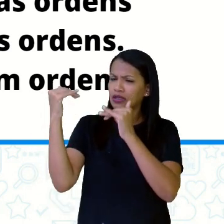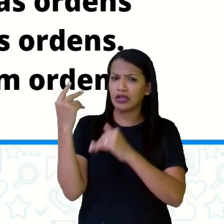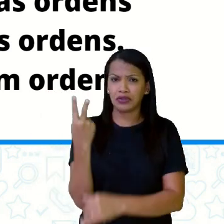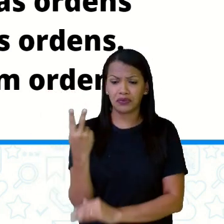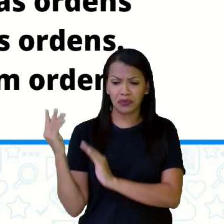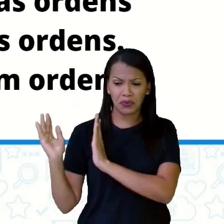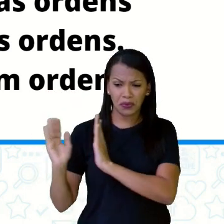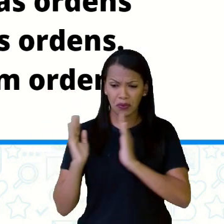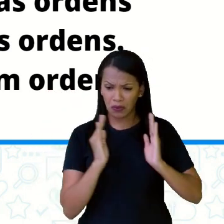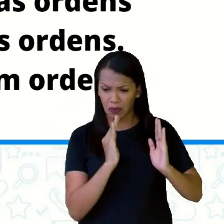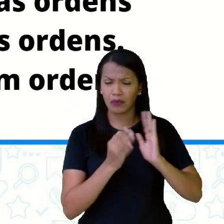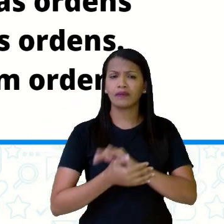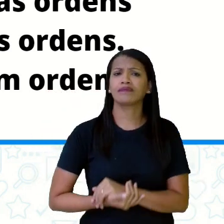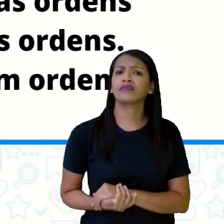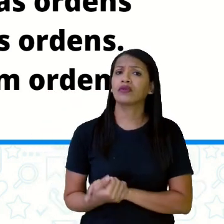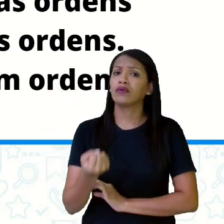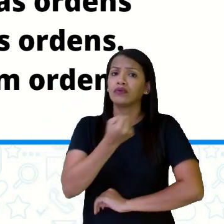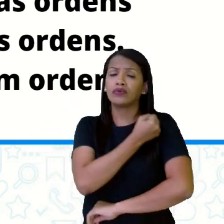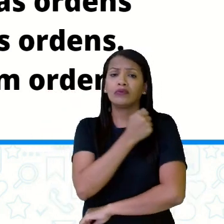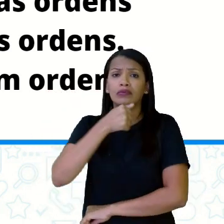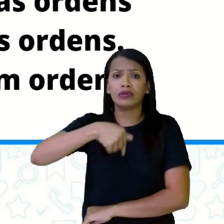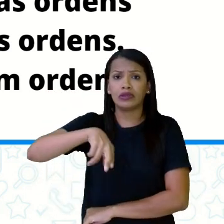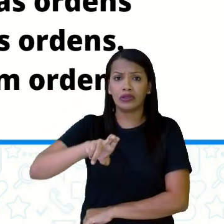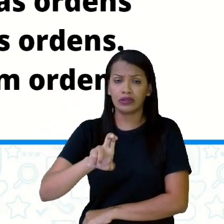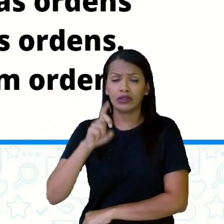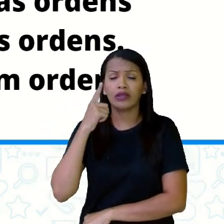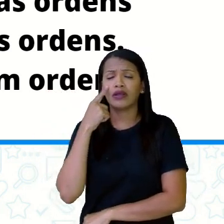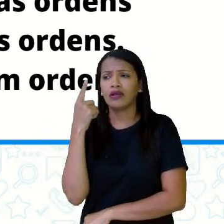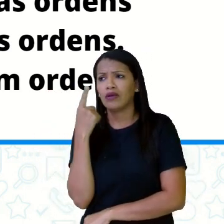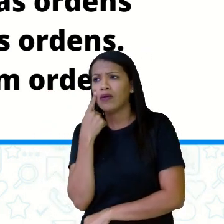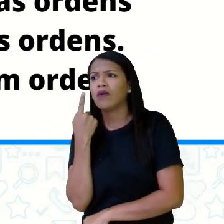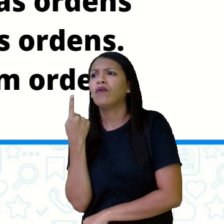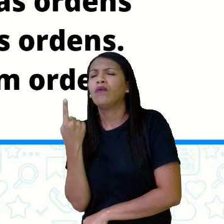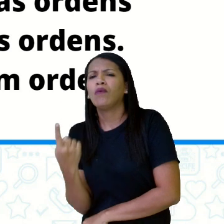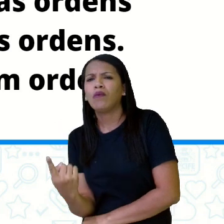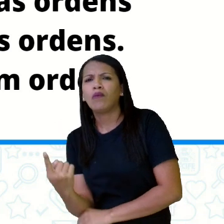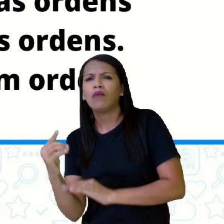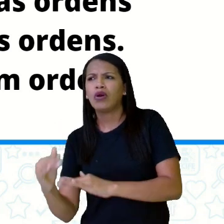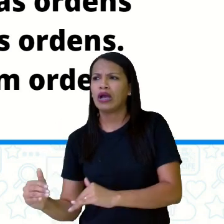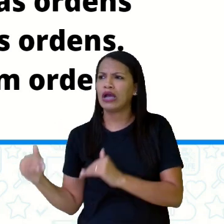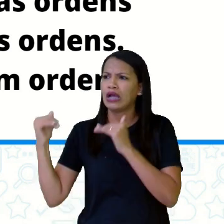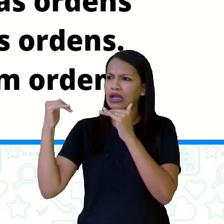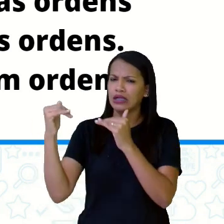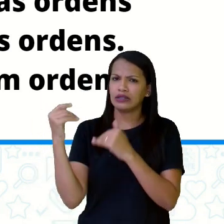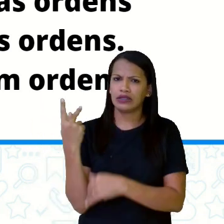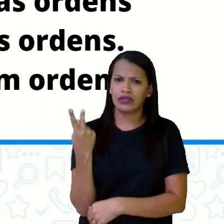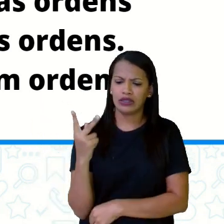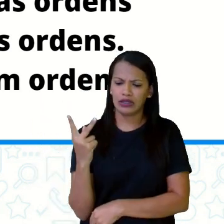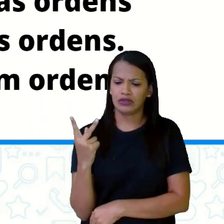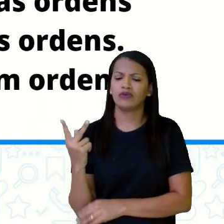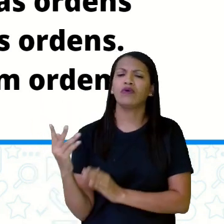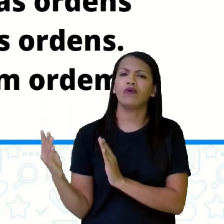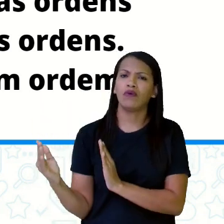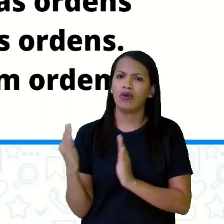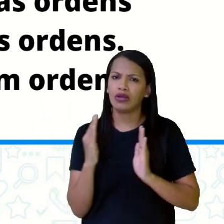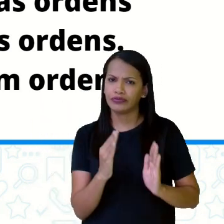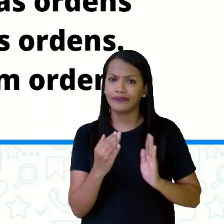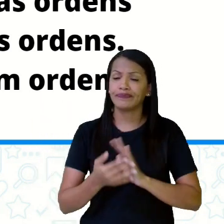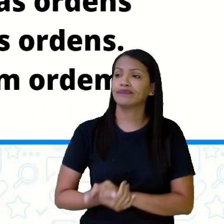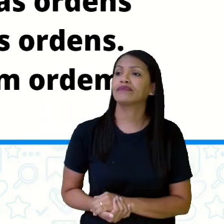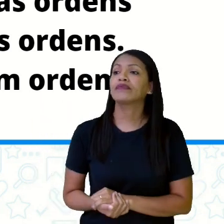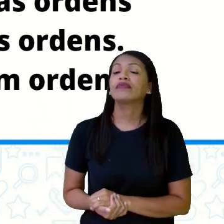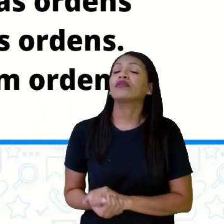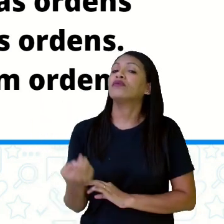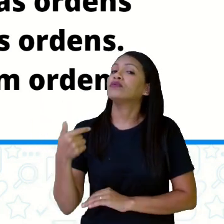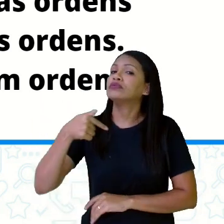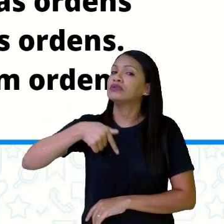O número 75 possui uma classe e duas ordens? O número 75 não possui